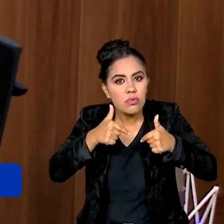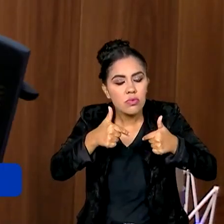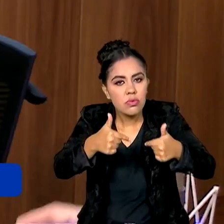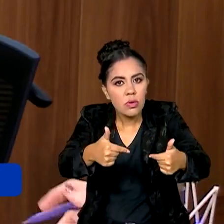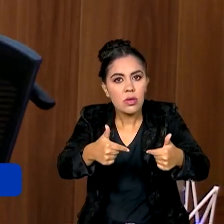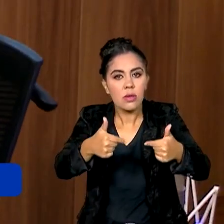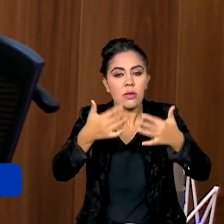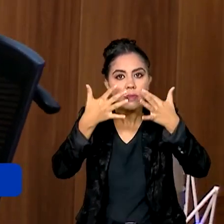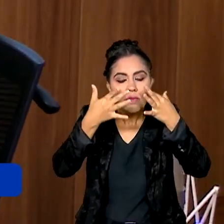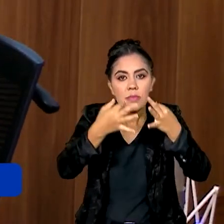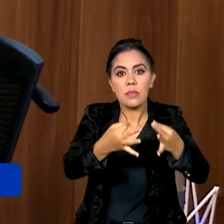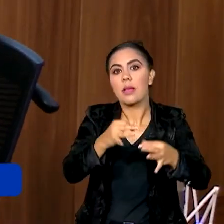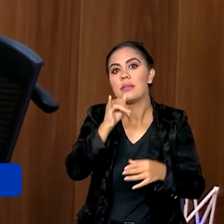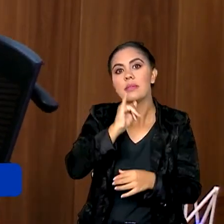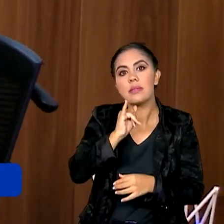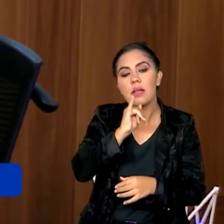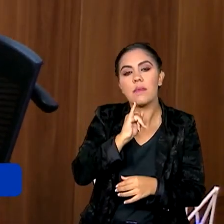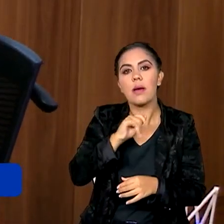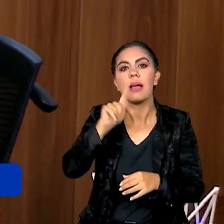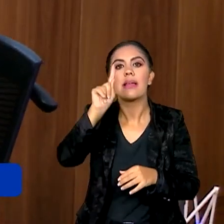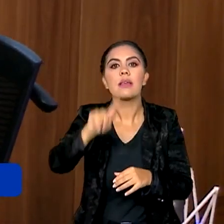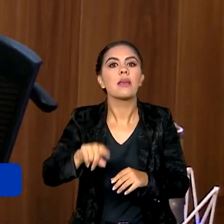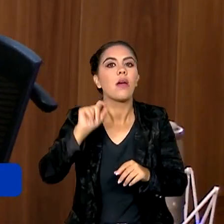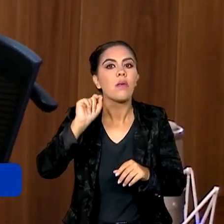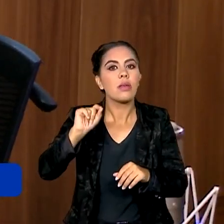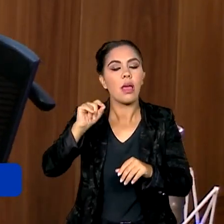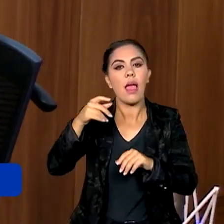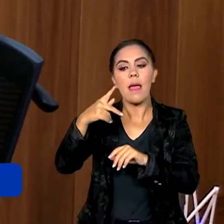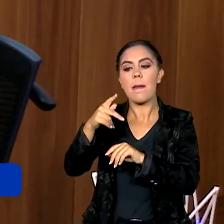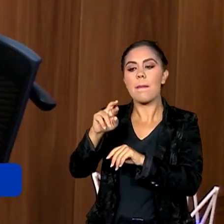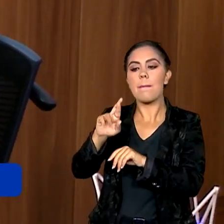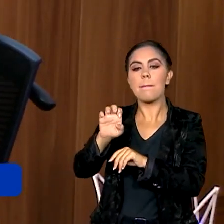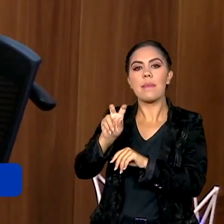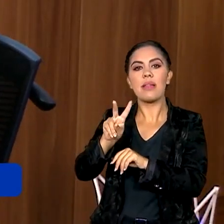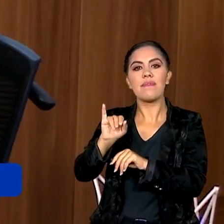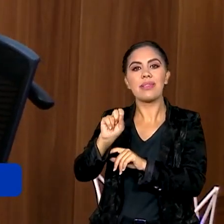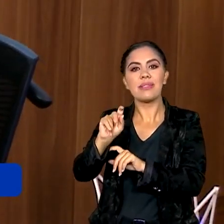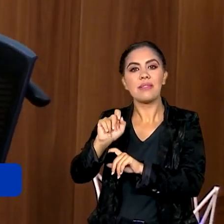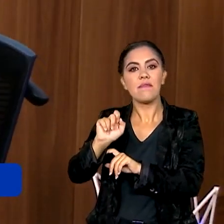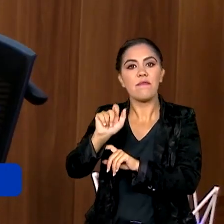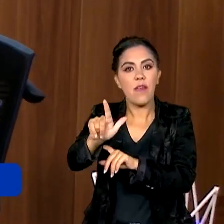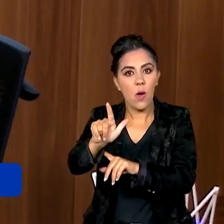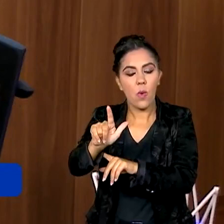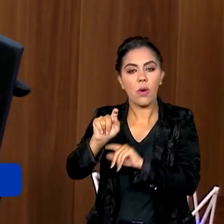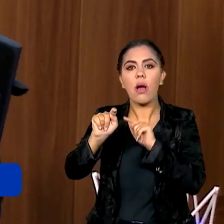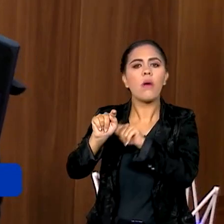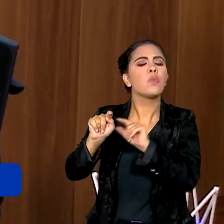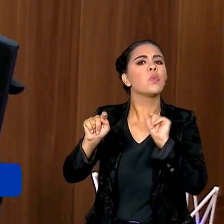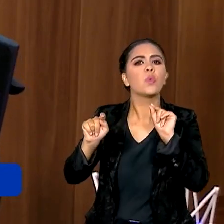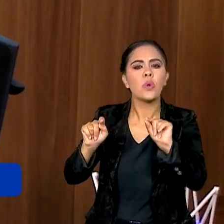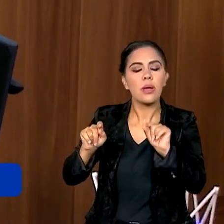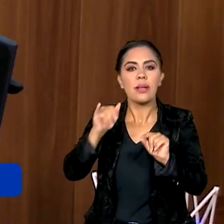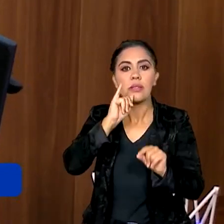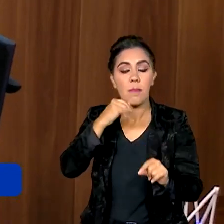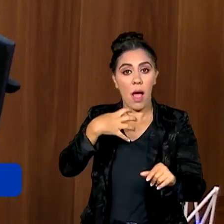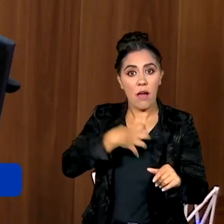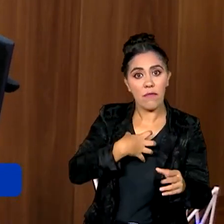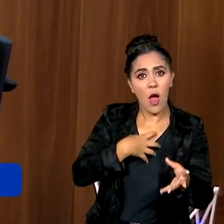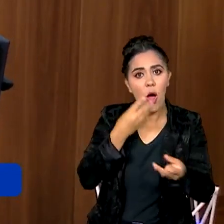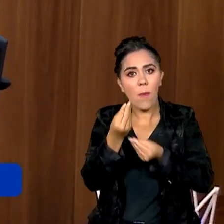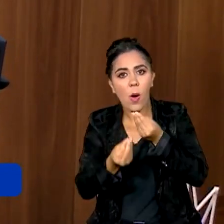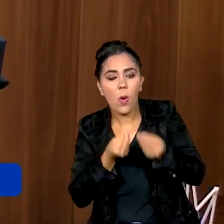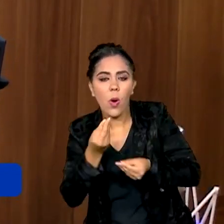Então, alguma coisa que é previsível. Então, a forma, os critérios e a regra